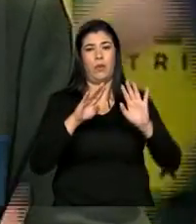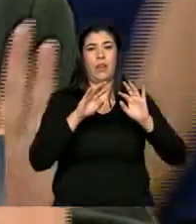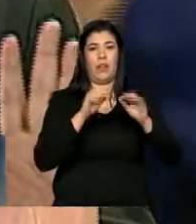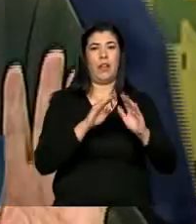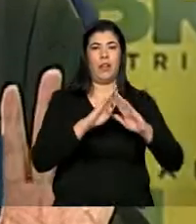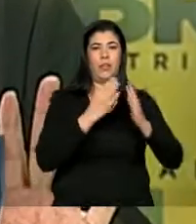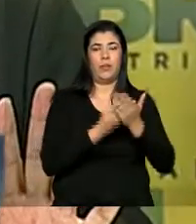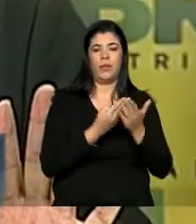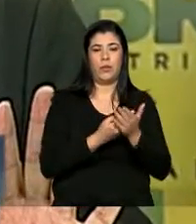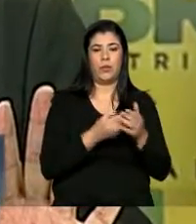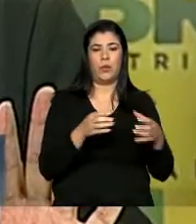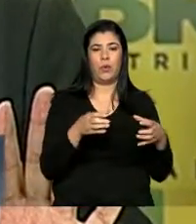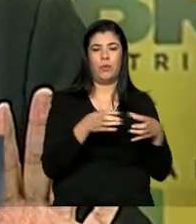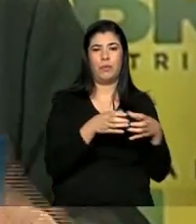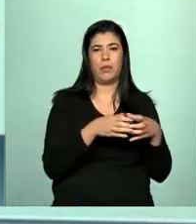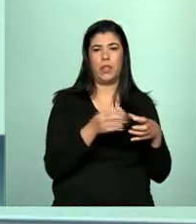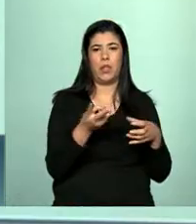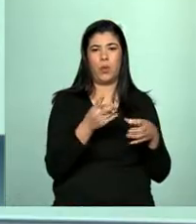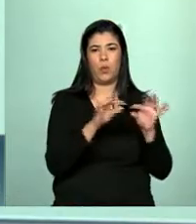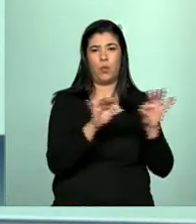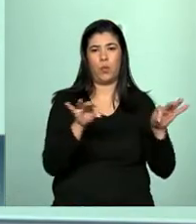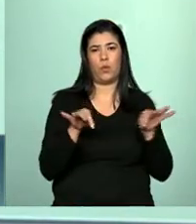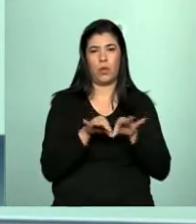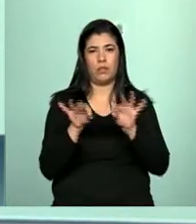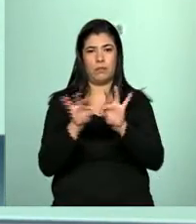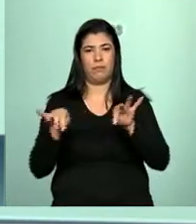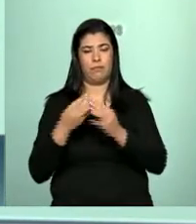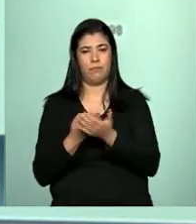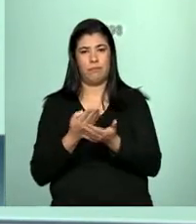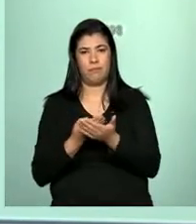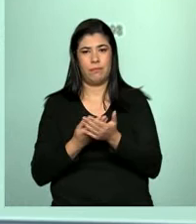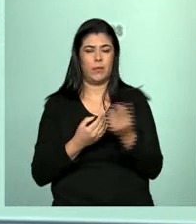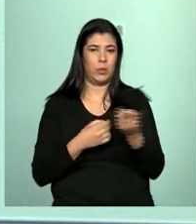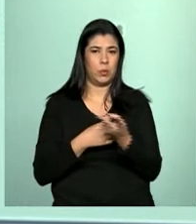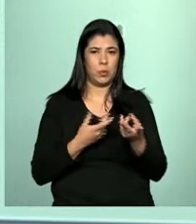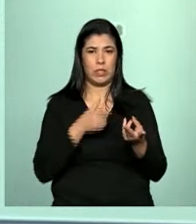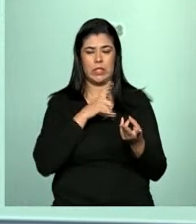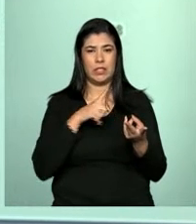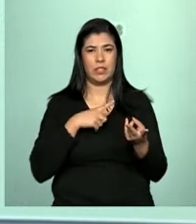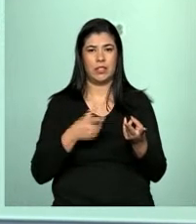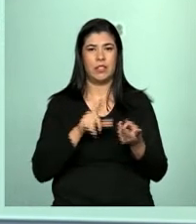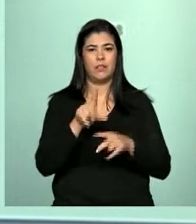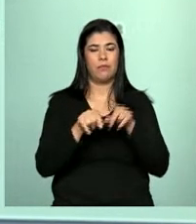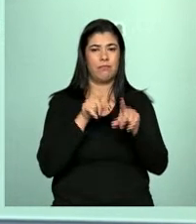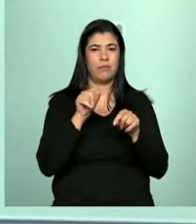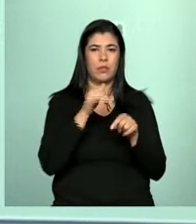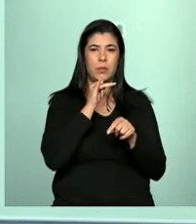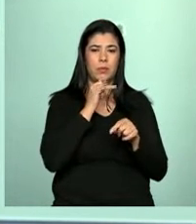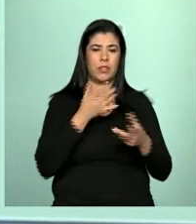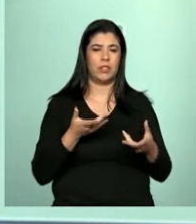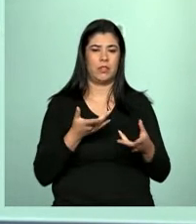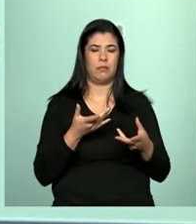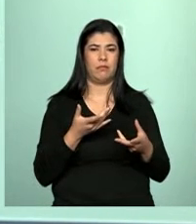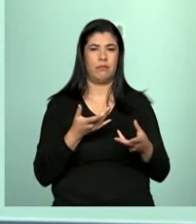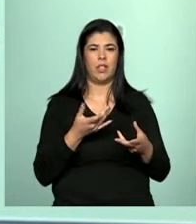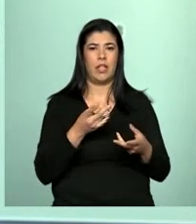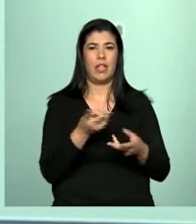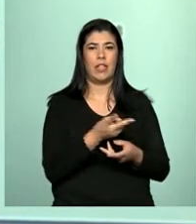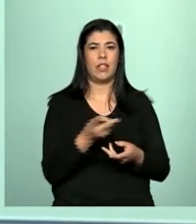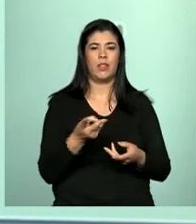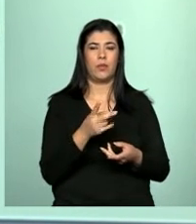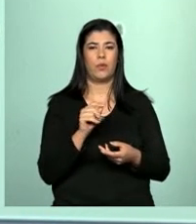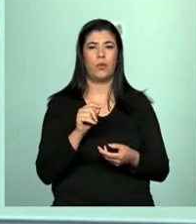alto. Não tem novidade aqui. A escola muito pequena, frequentemente, é a escola da seleção. Ela tem